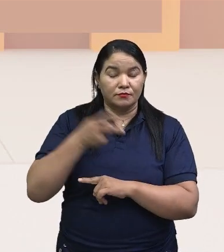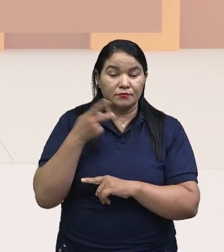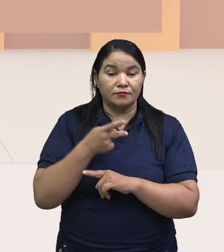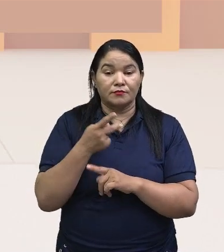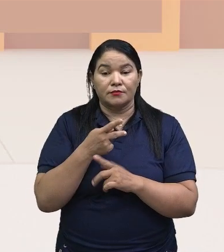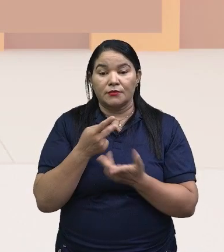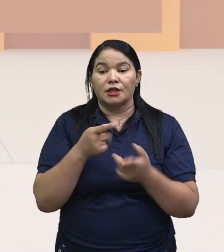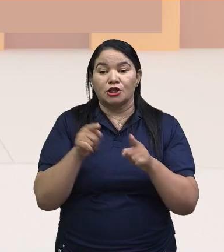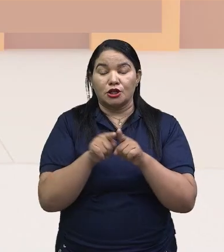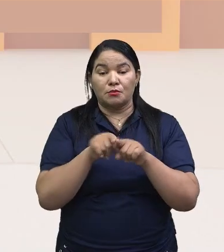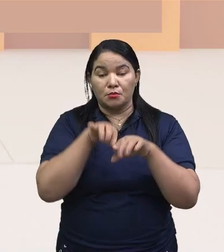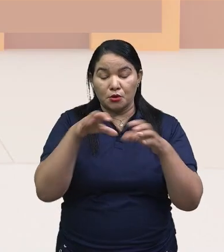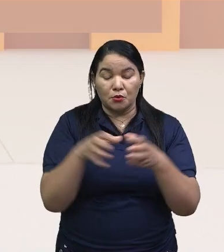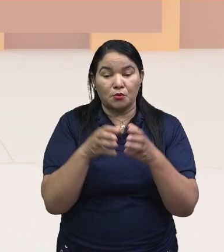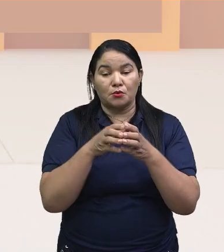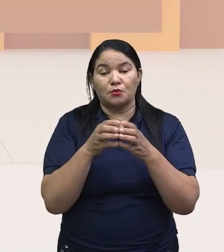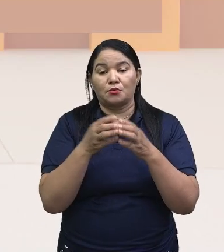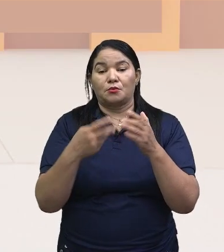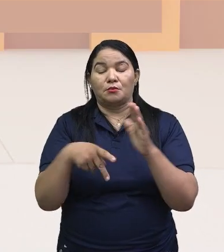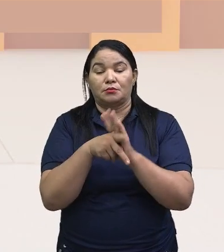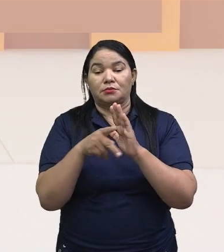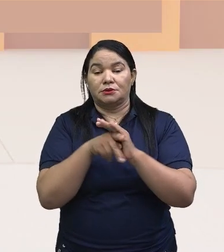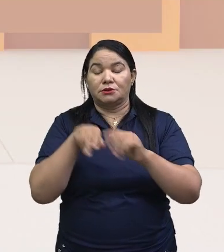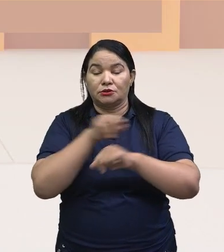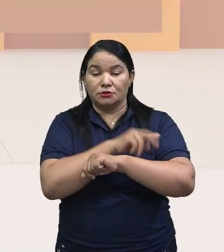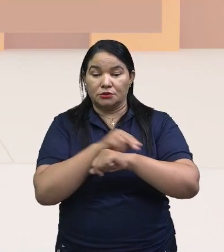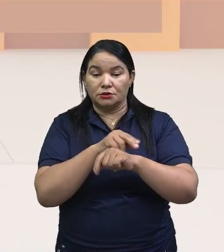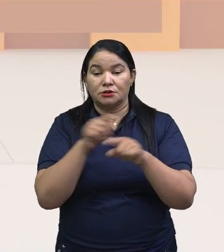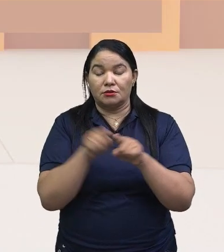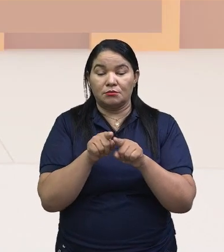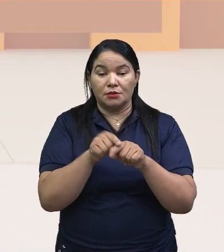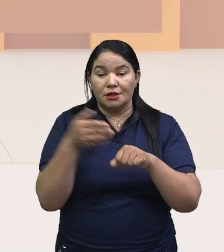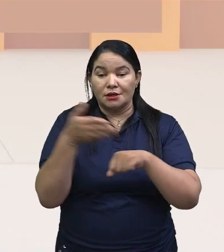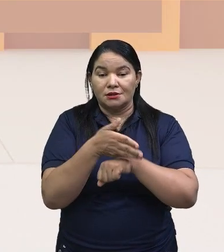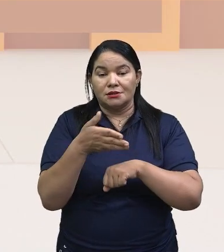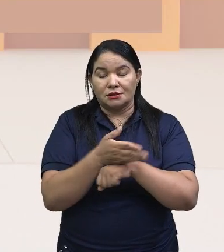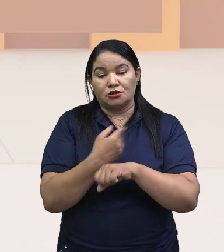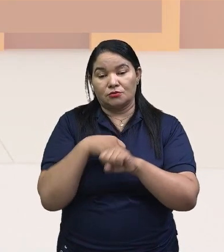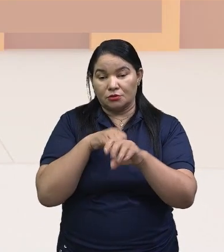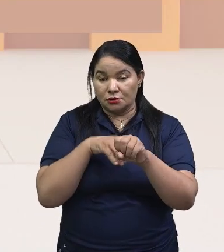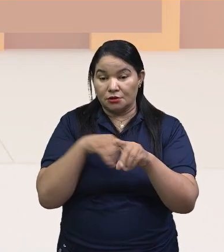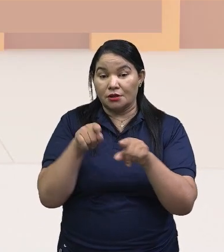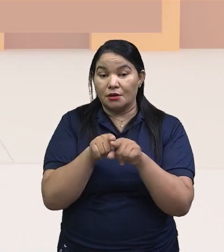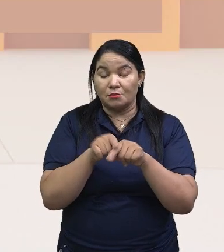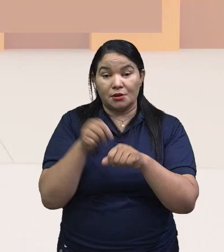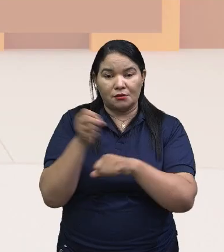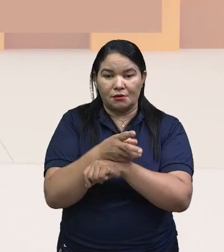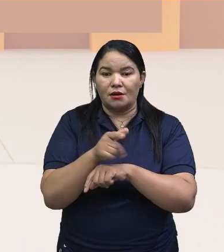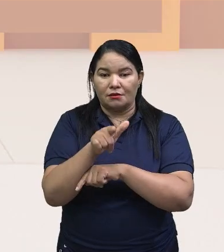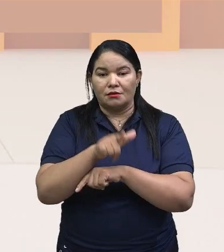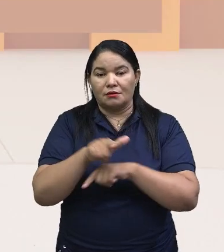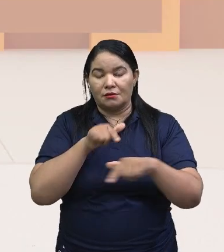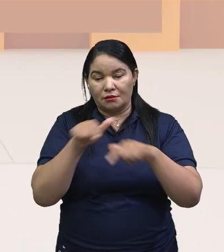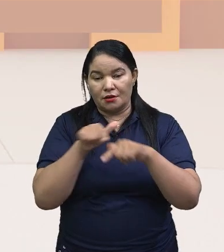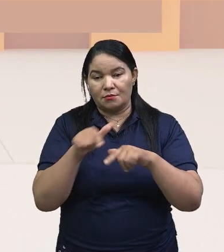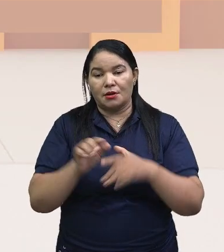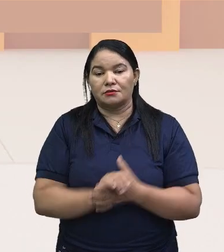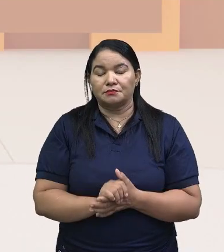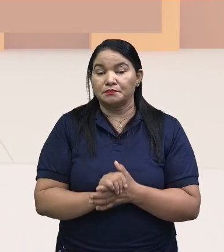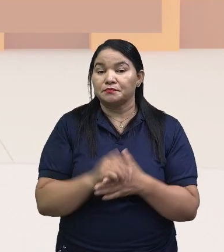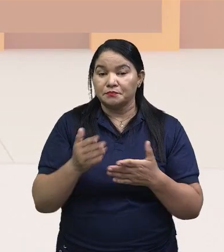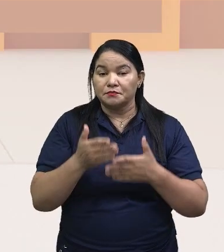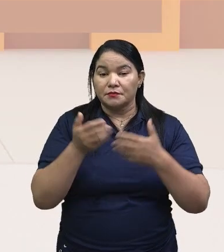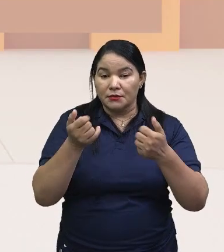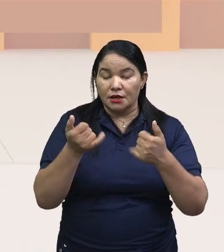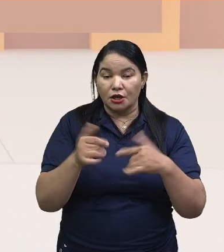cotas raciais e acesso à educação e ao mercado de trabalho. É importante a gente lembrar que após o fim